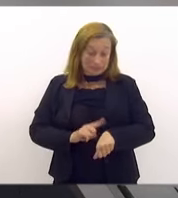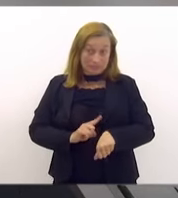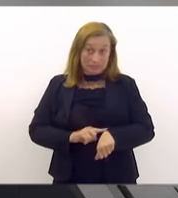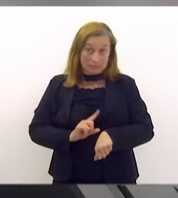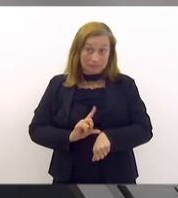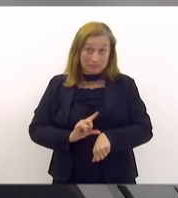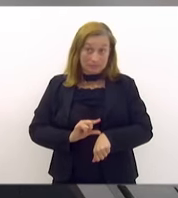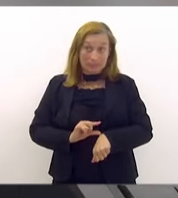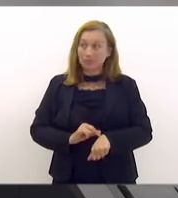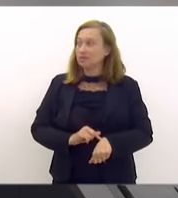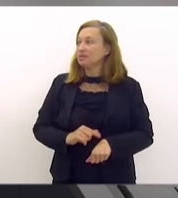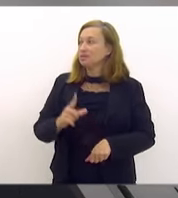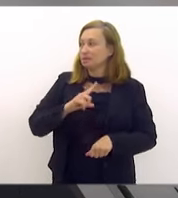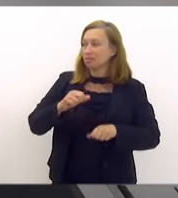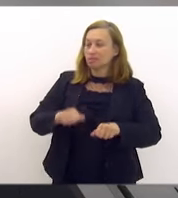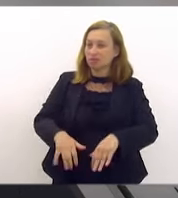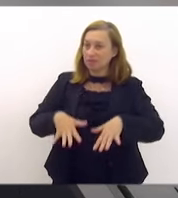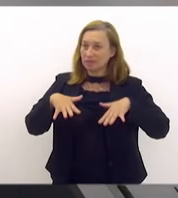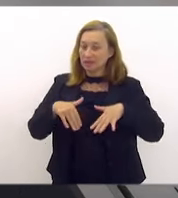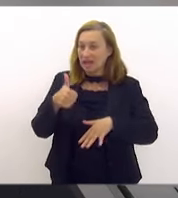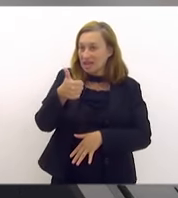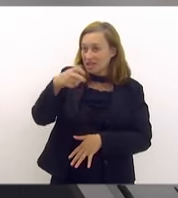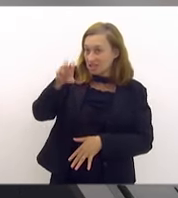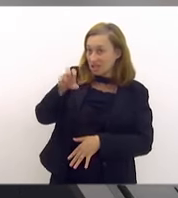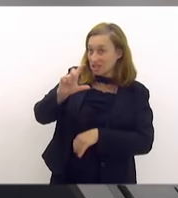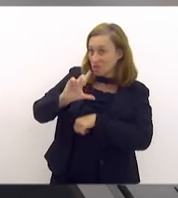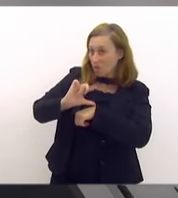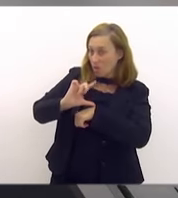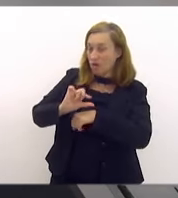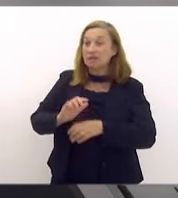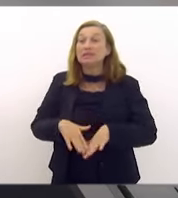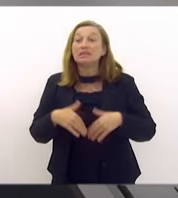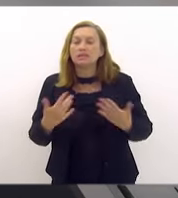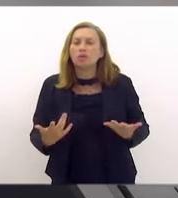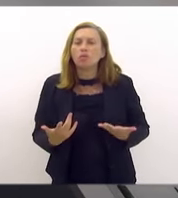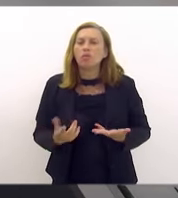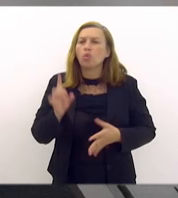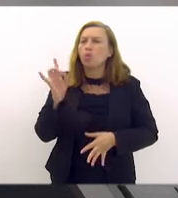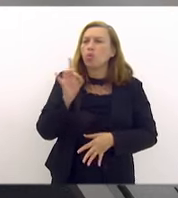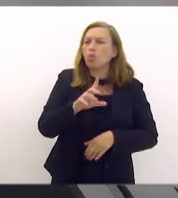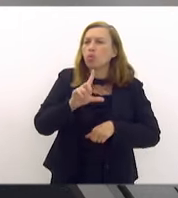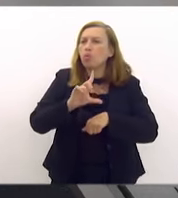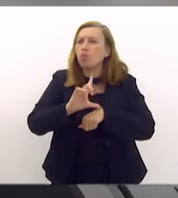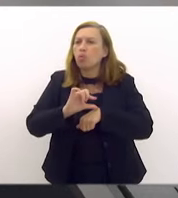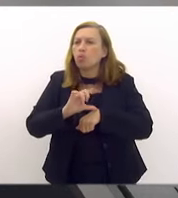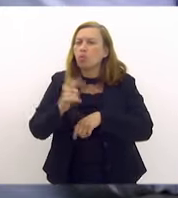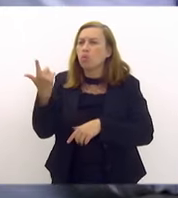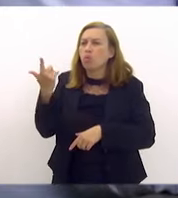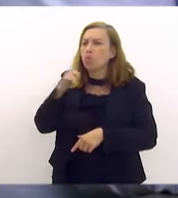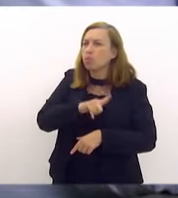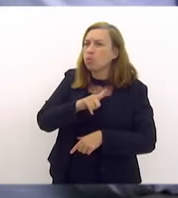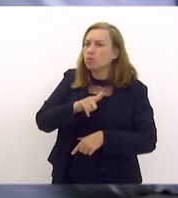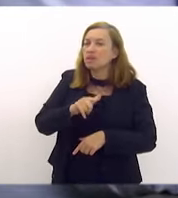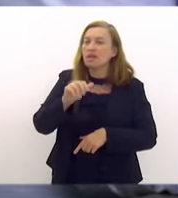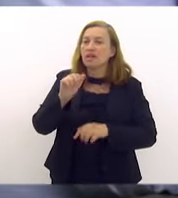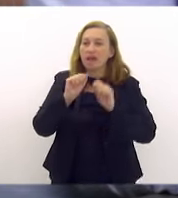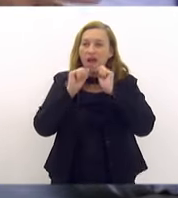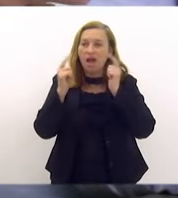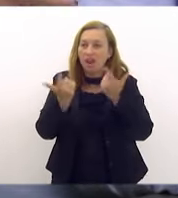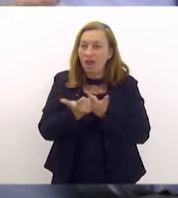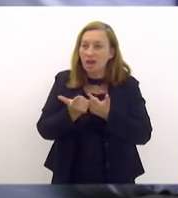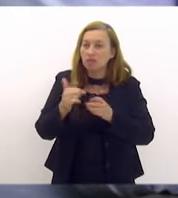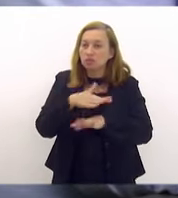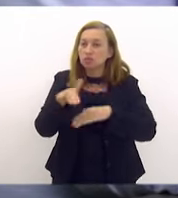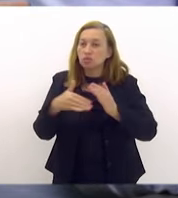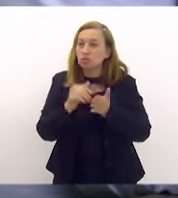apertado porque temos plenário às 15 horas assim e esse foi o único horário que a gente conseguiu na alerg deante de todas